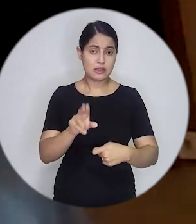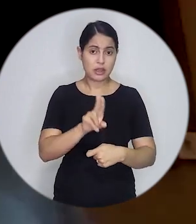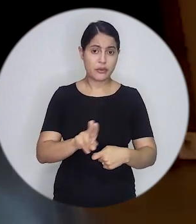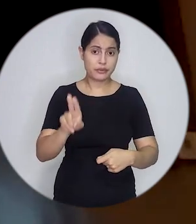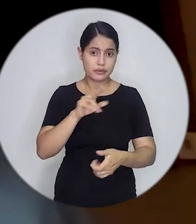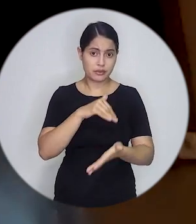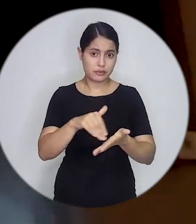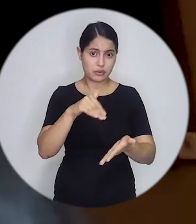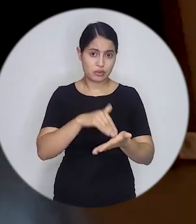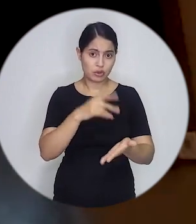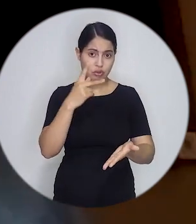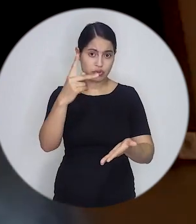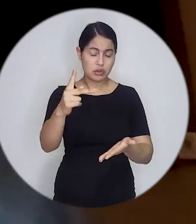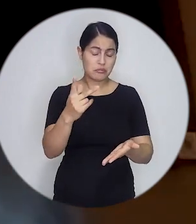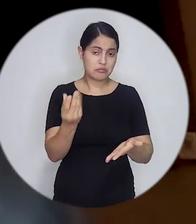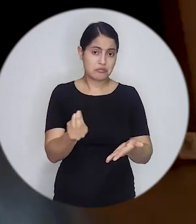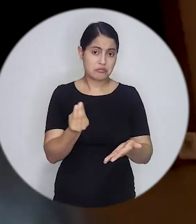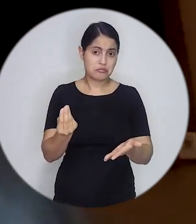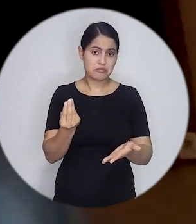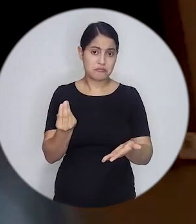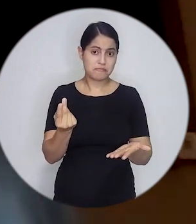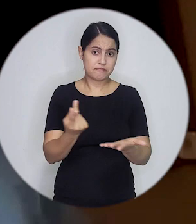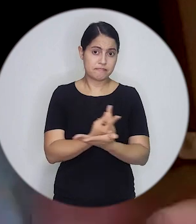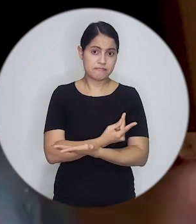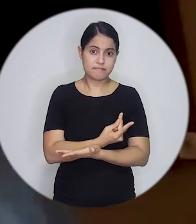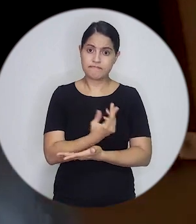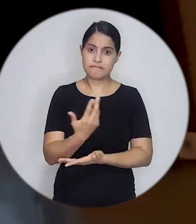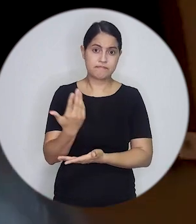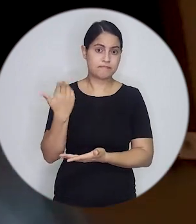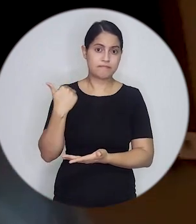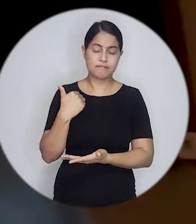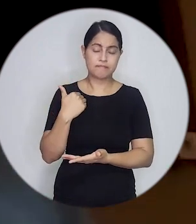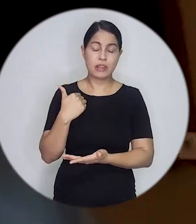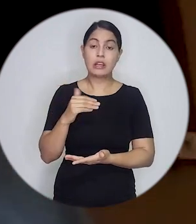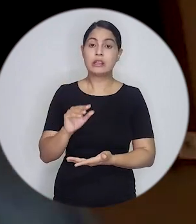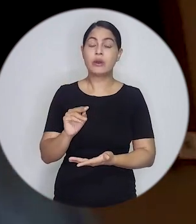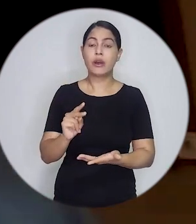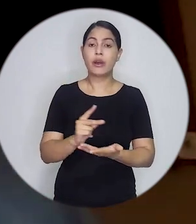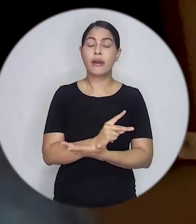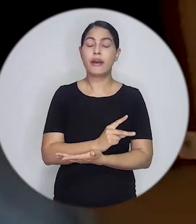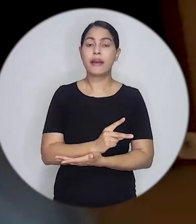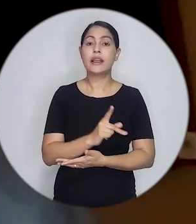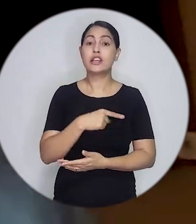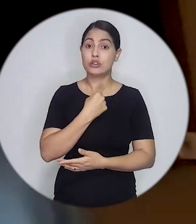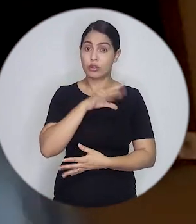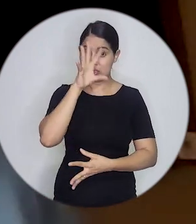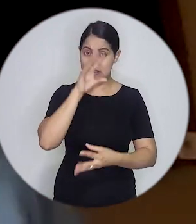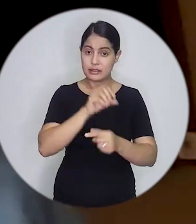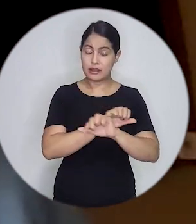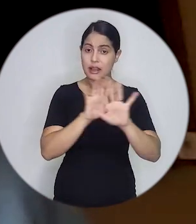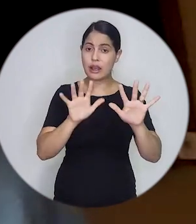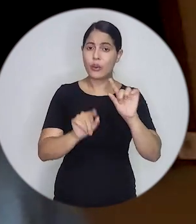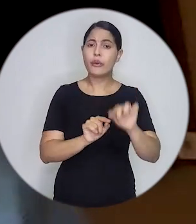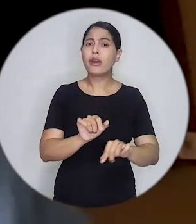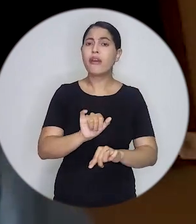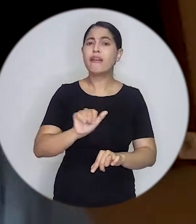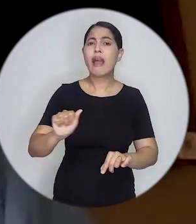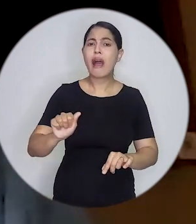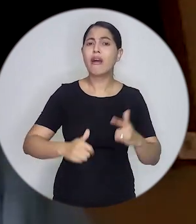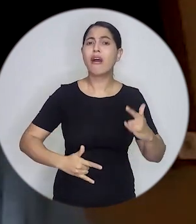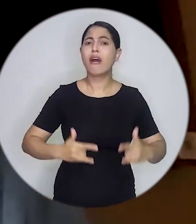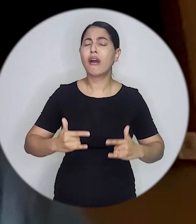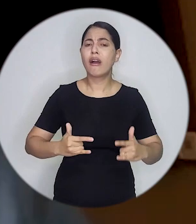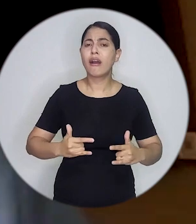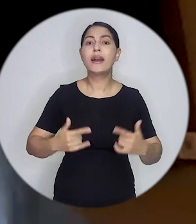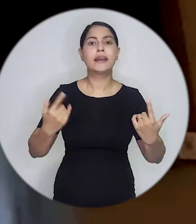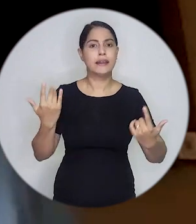você precisará utilizar no escritório e até então não existia. Todos nós precisamos entender do que